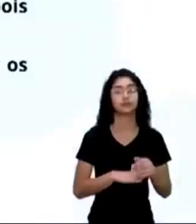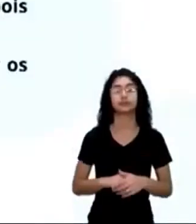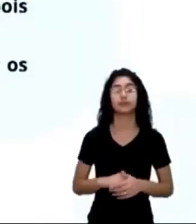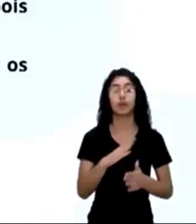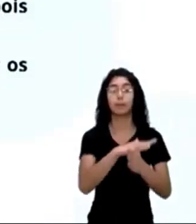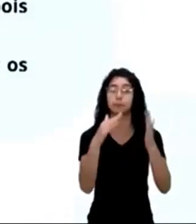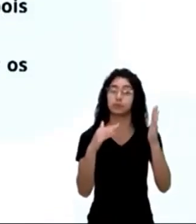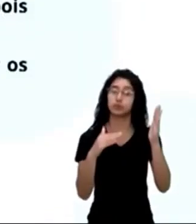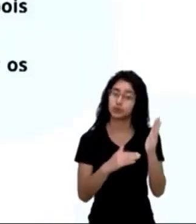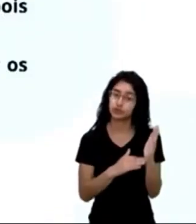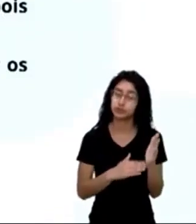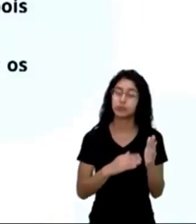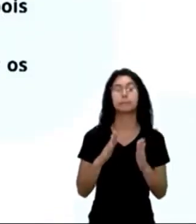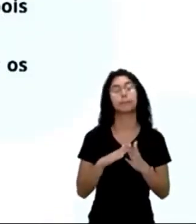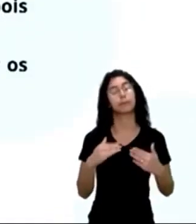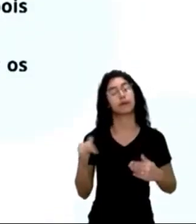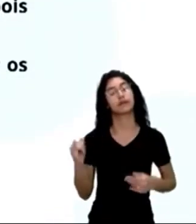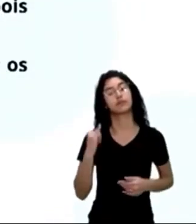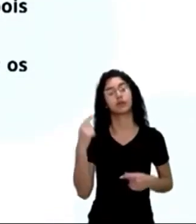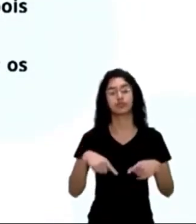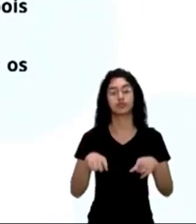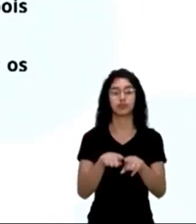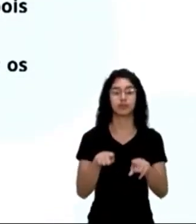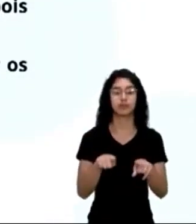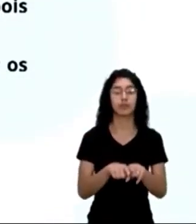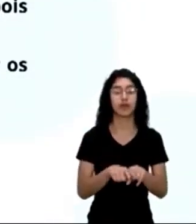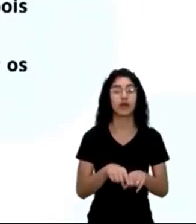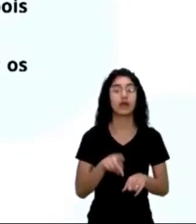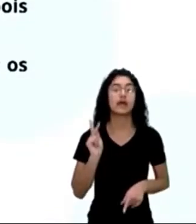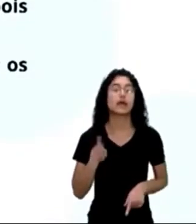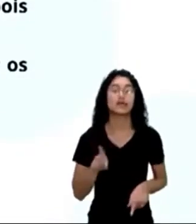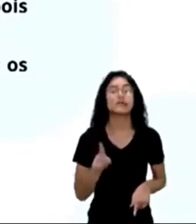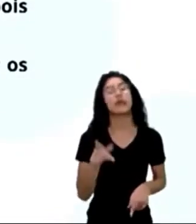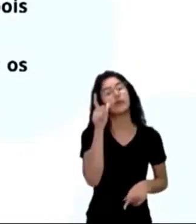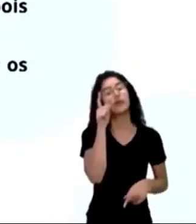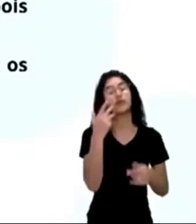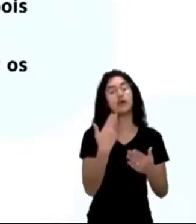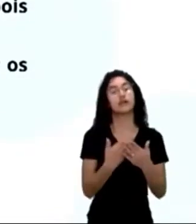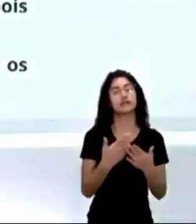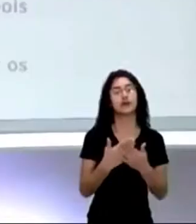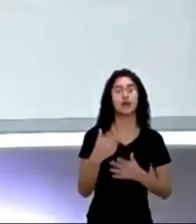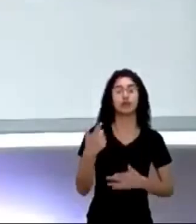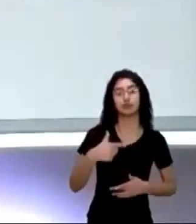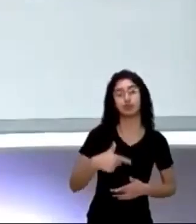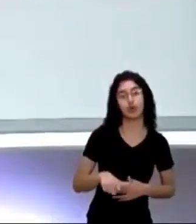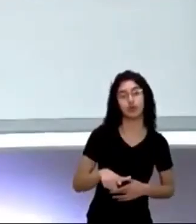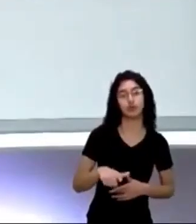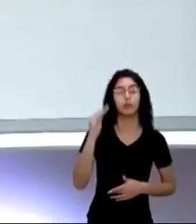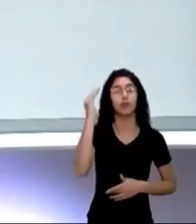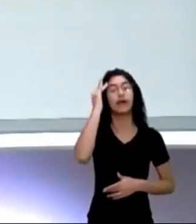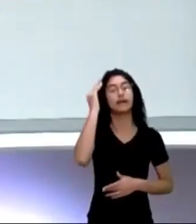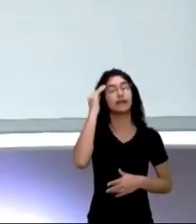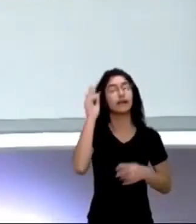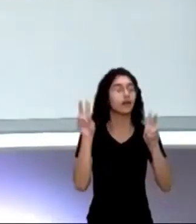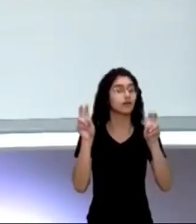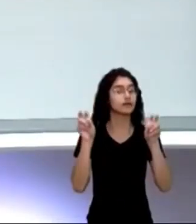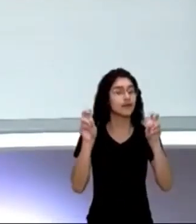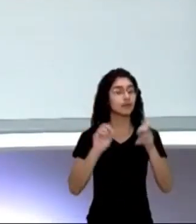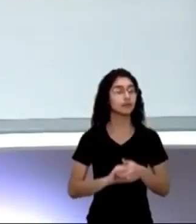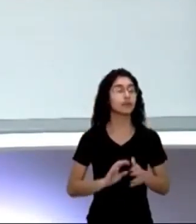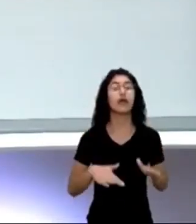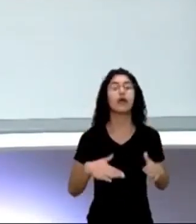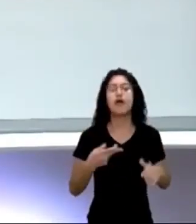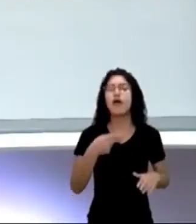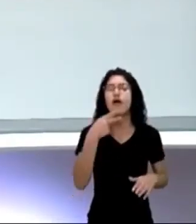menos importante, busque sempre rever as aulas e aprender melhor os assuntos. E por falar em rever